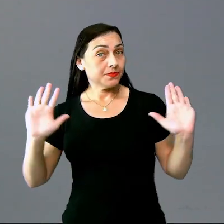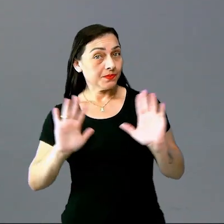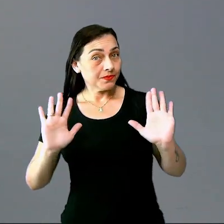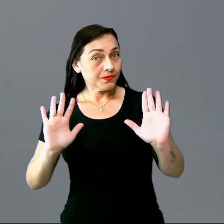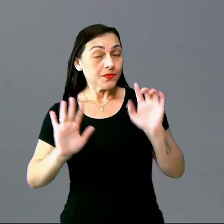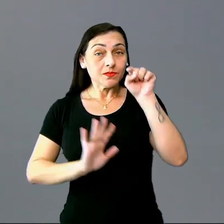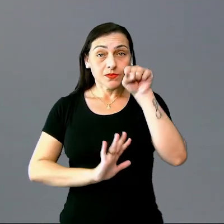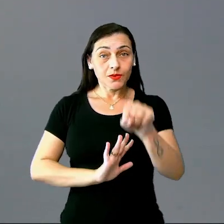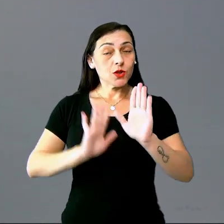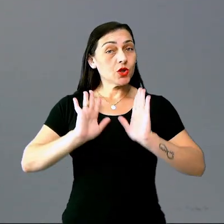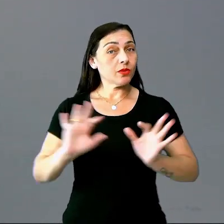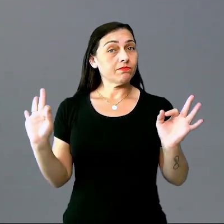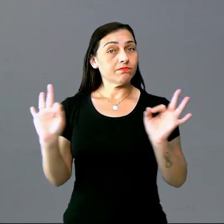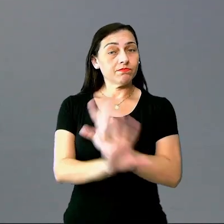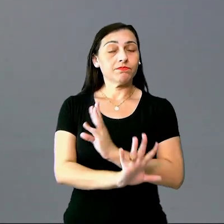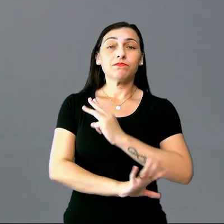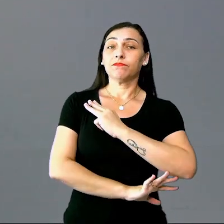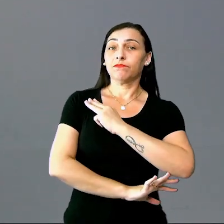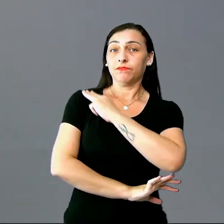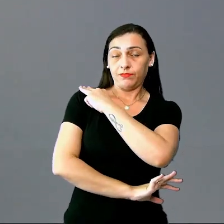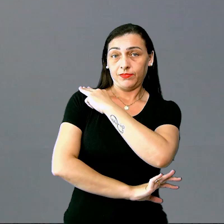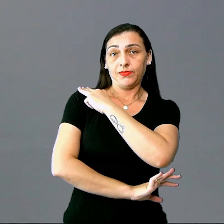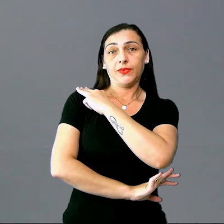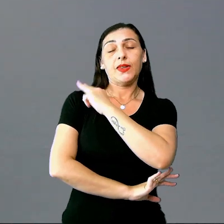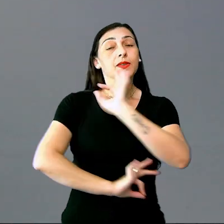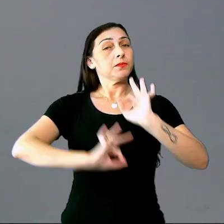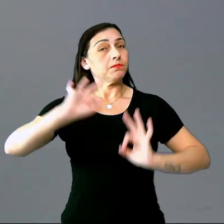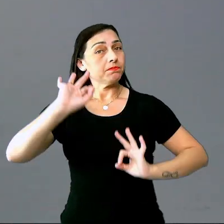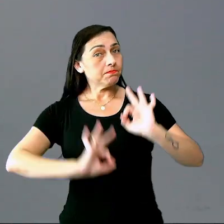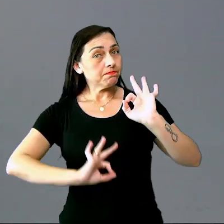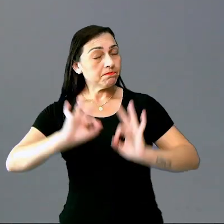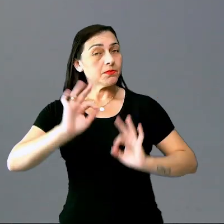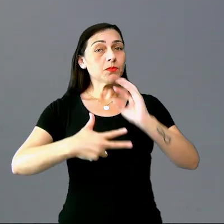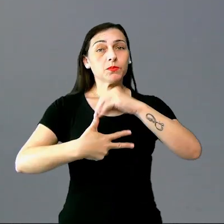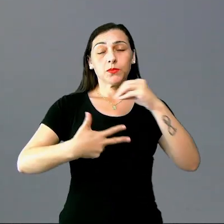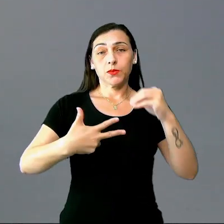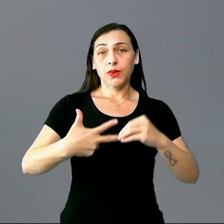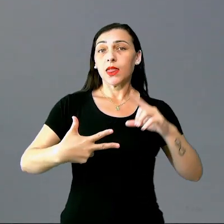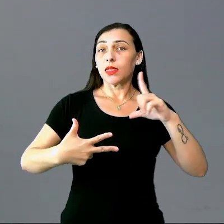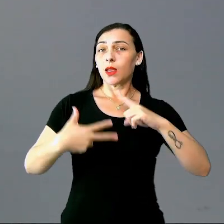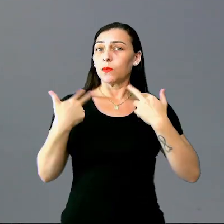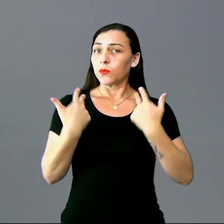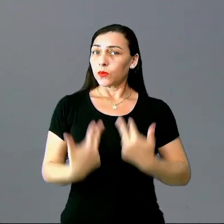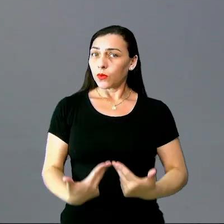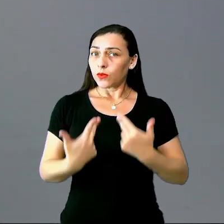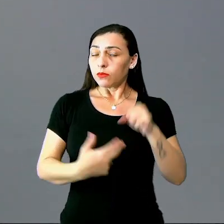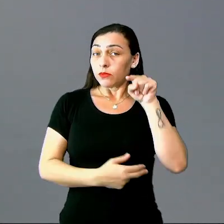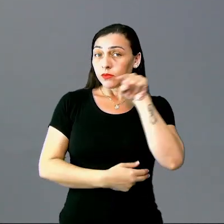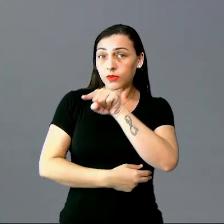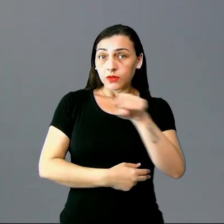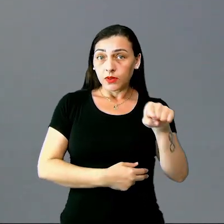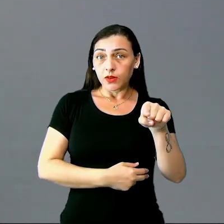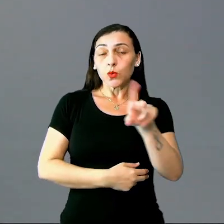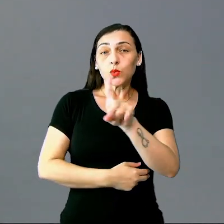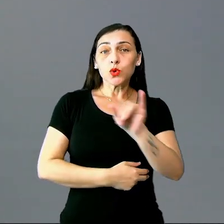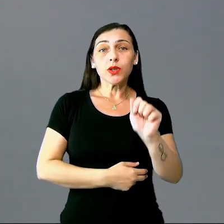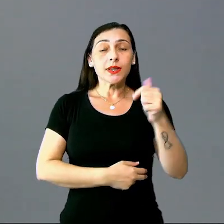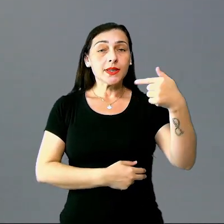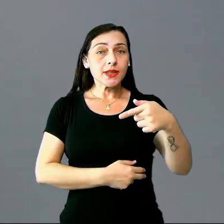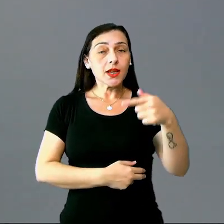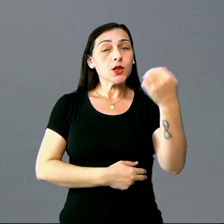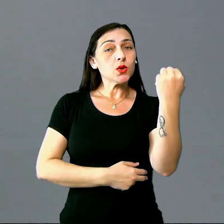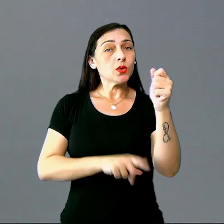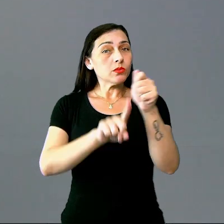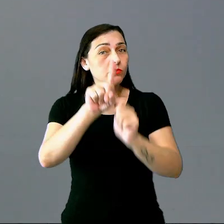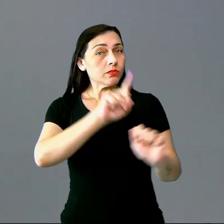Olá! Você que já terminou o ensino médio e está se preparando para o Enem, temos uma novidade para você. Nos dias